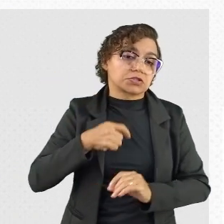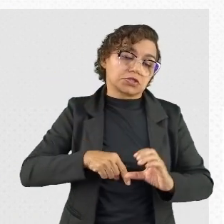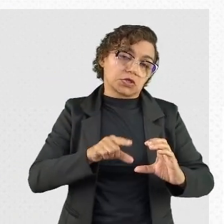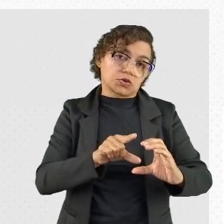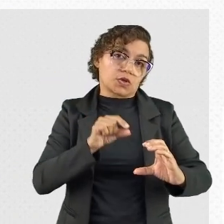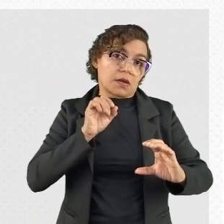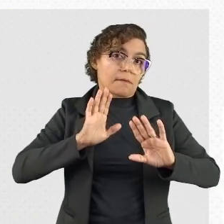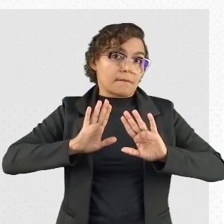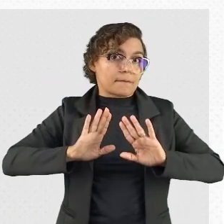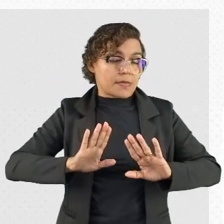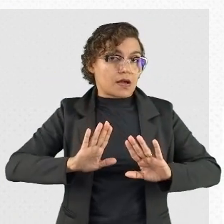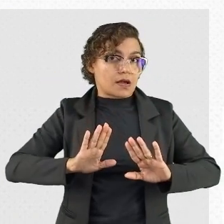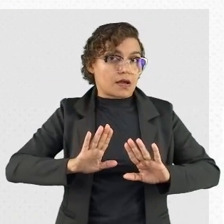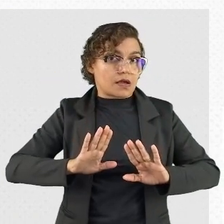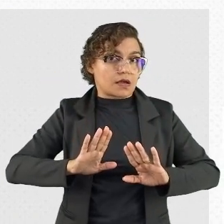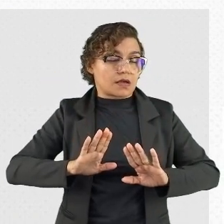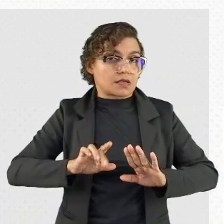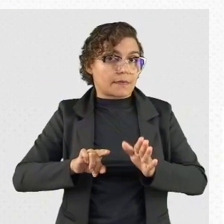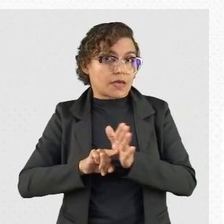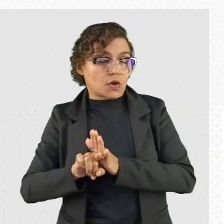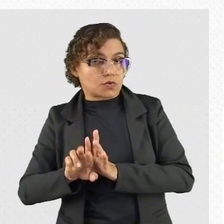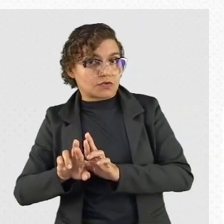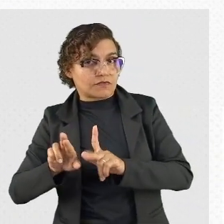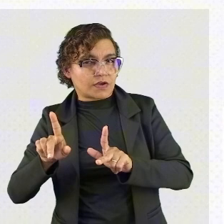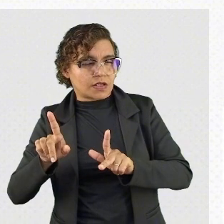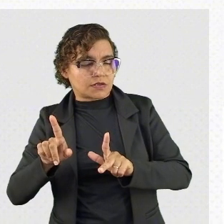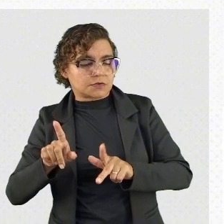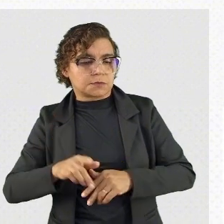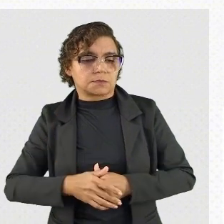ela. Mas a questão está pedindo exatamente o contrário.